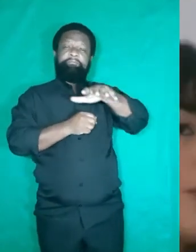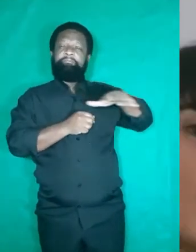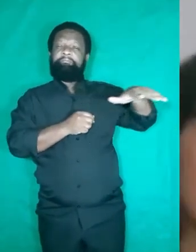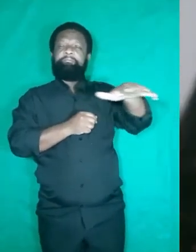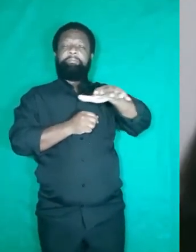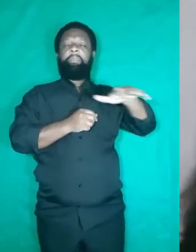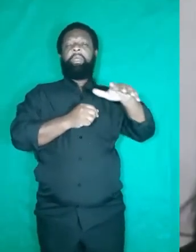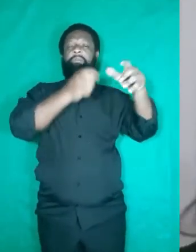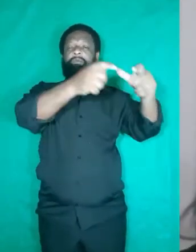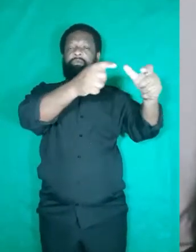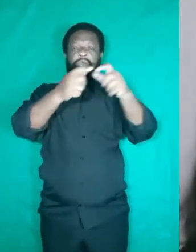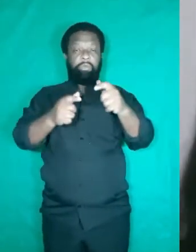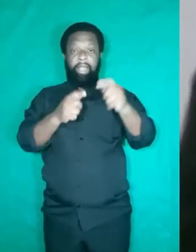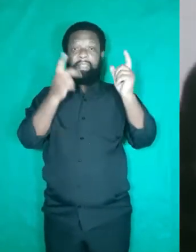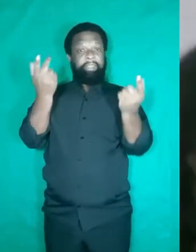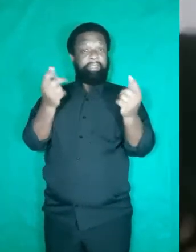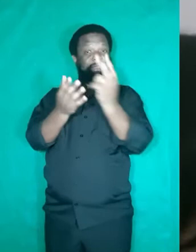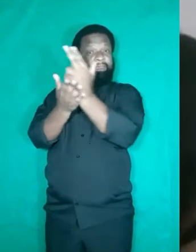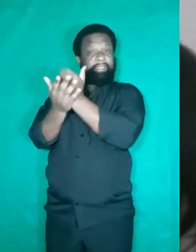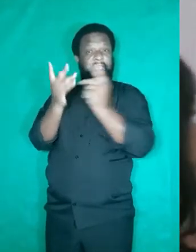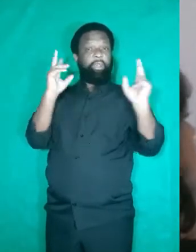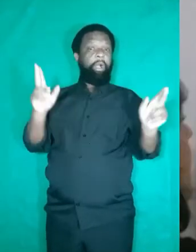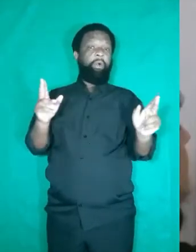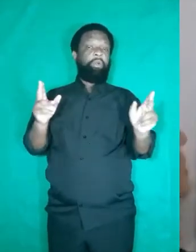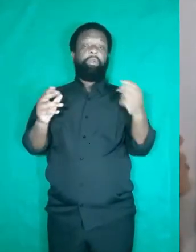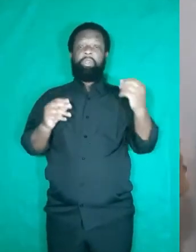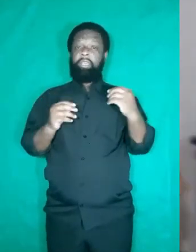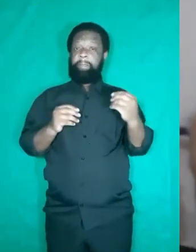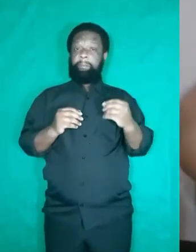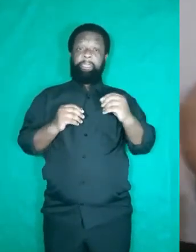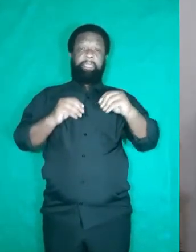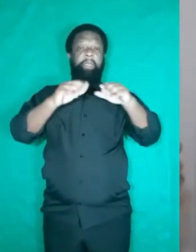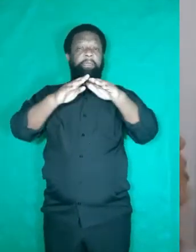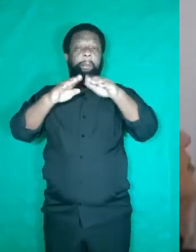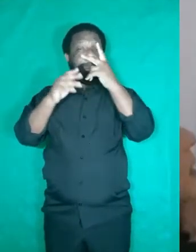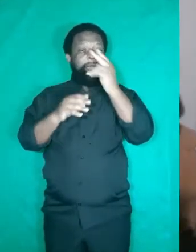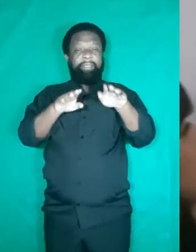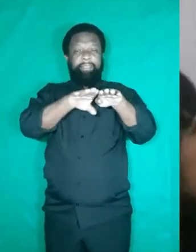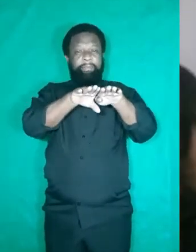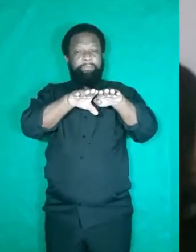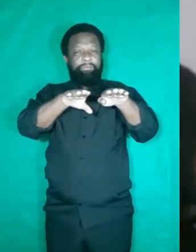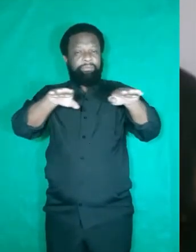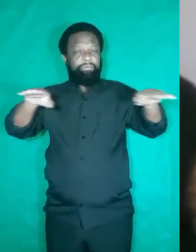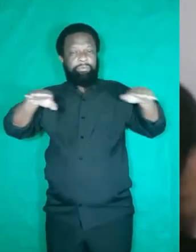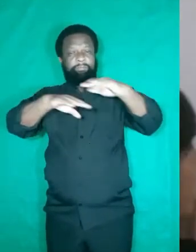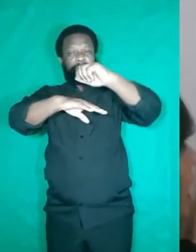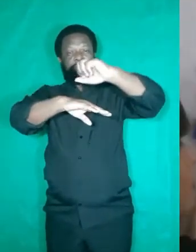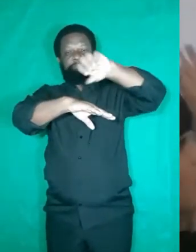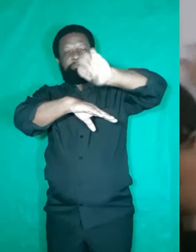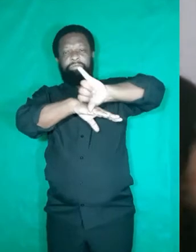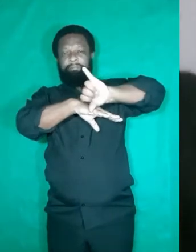está disposta no espaço, linearmente, sobre um plano. É como se ela estivesse em cima